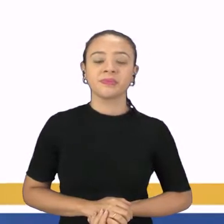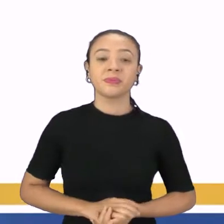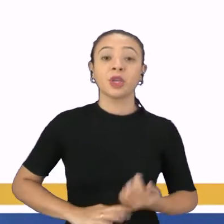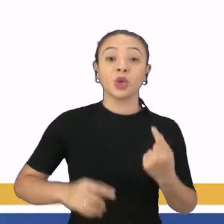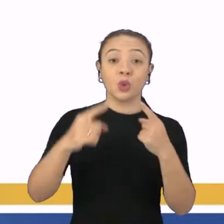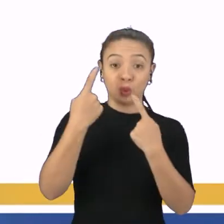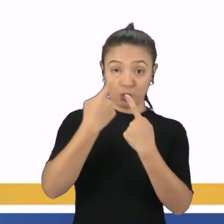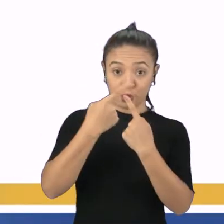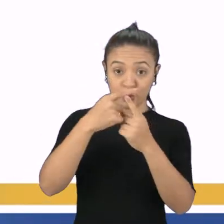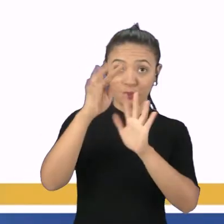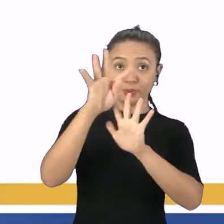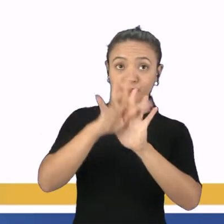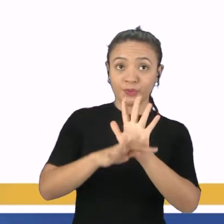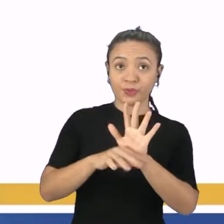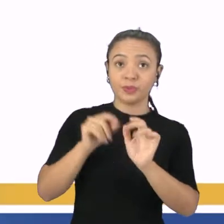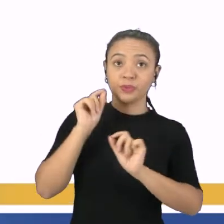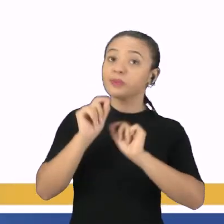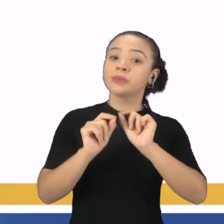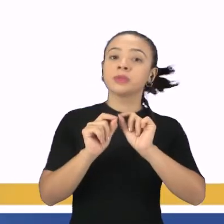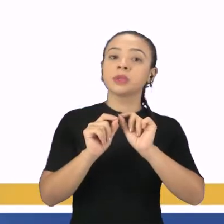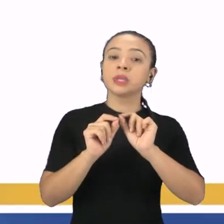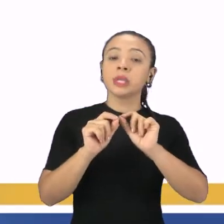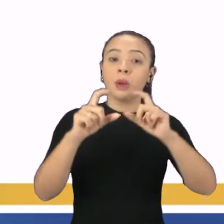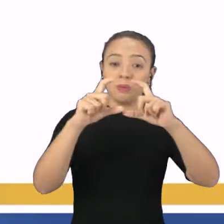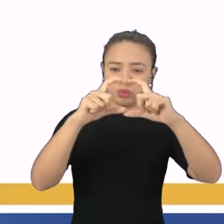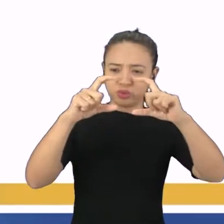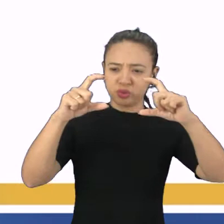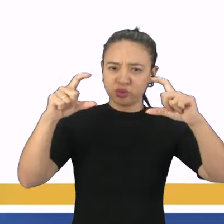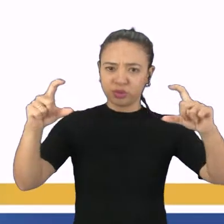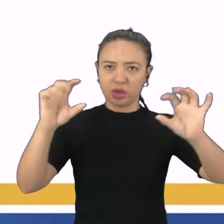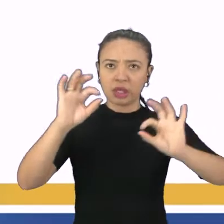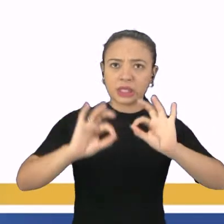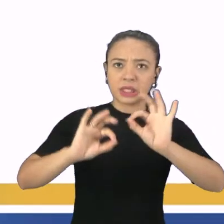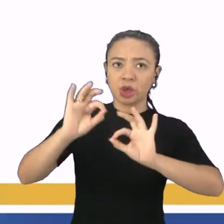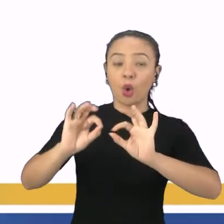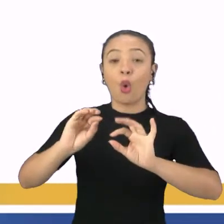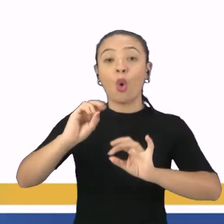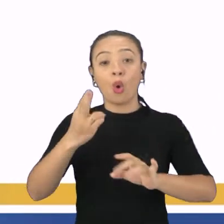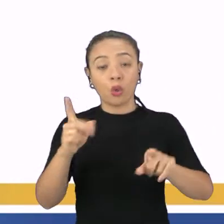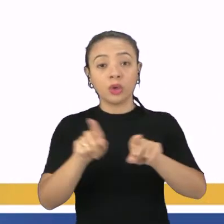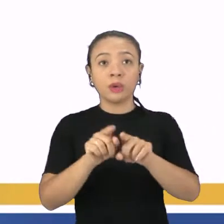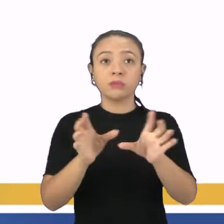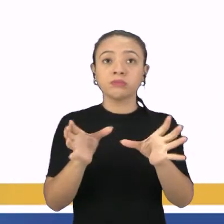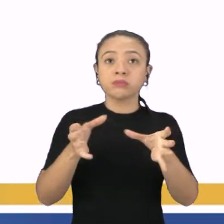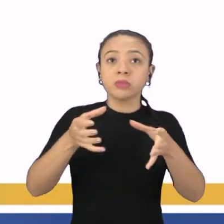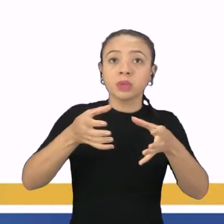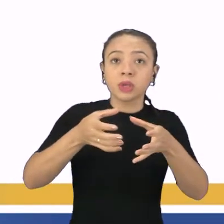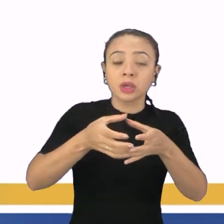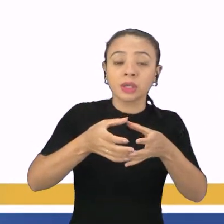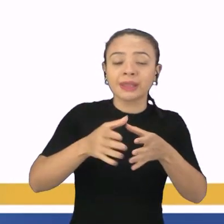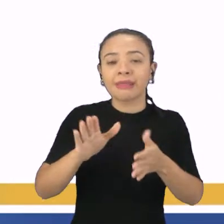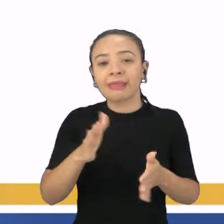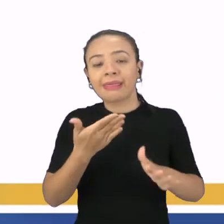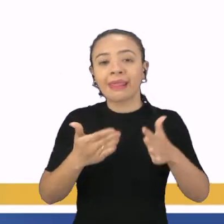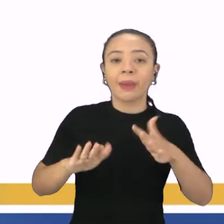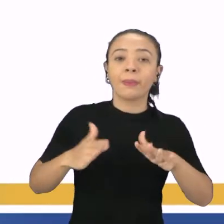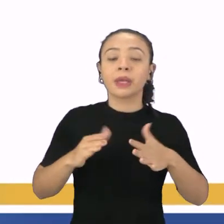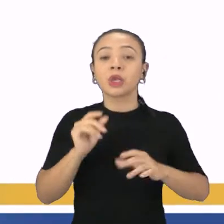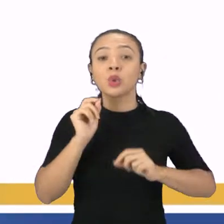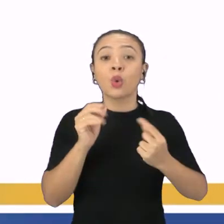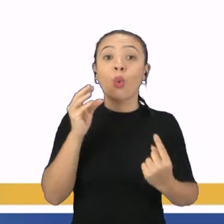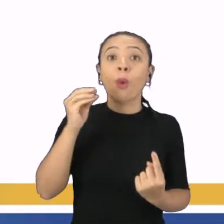Os tipos textuais são enunciados que se organizam e se agrupam de acordo com a finalidade da comunicação,